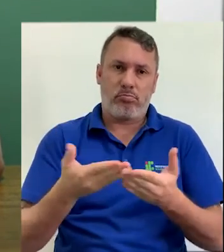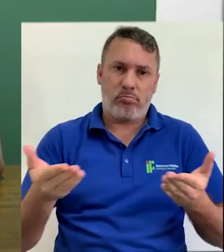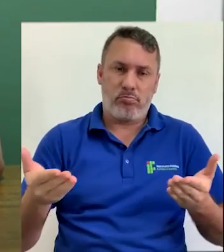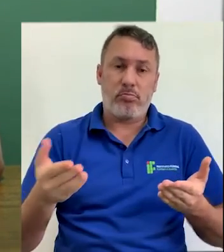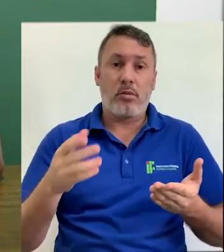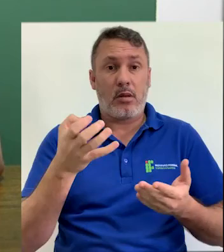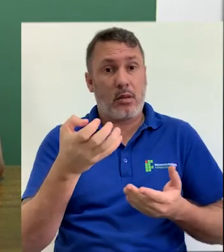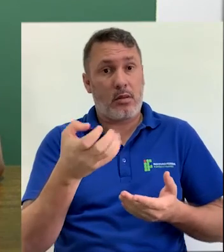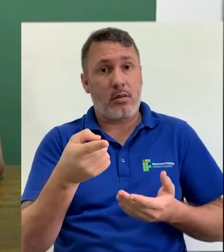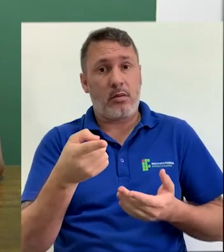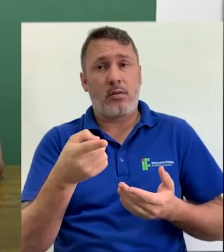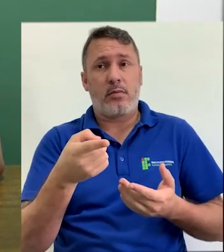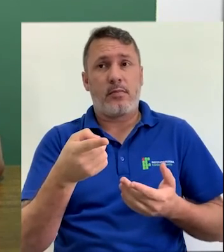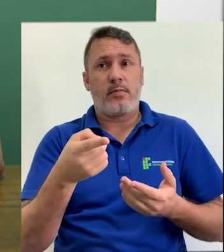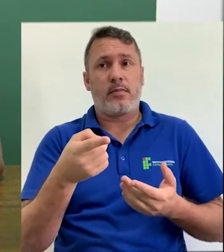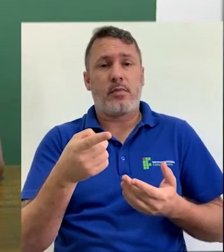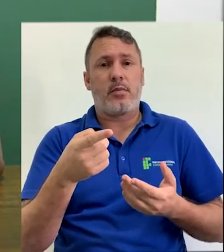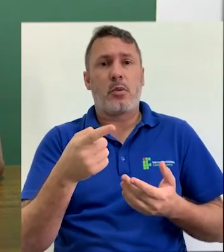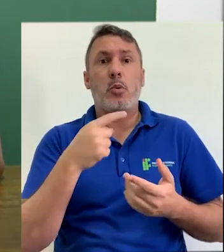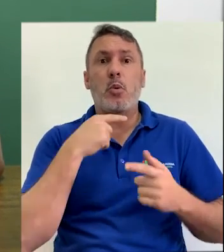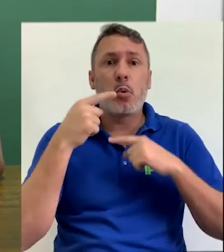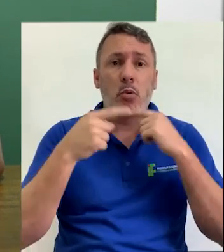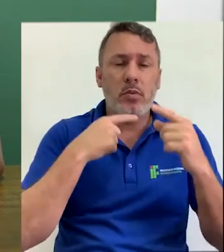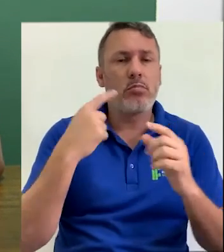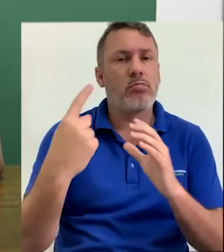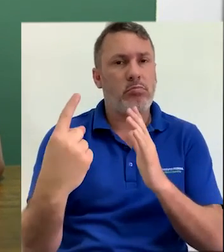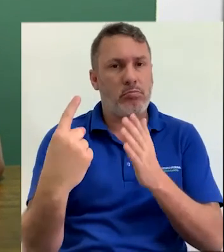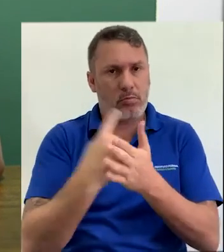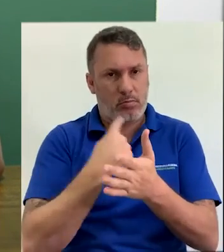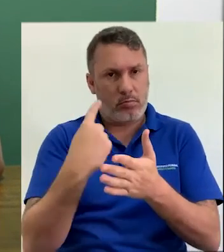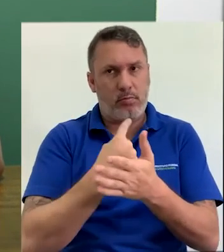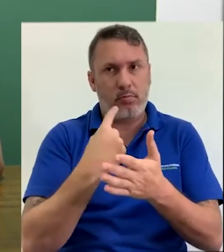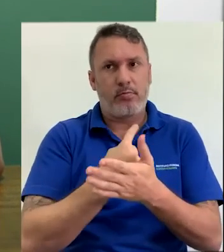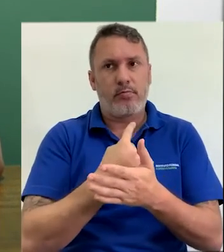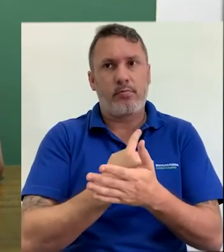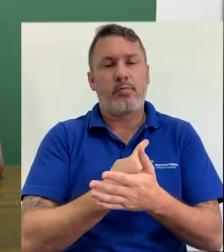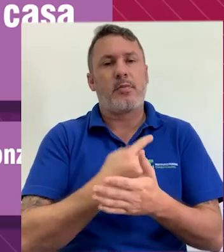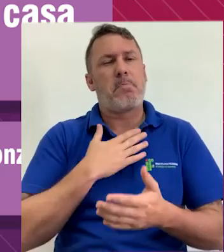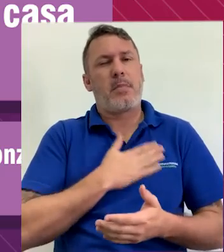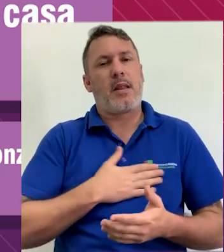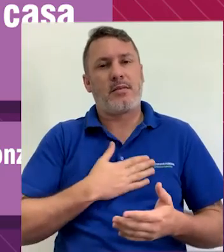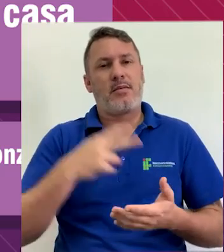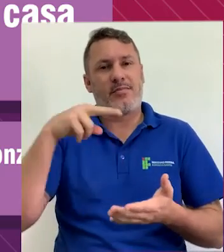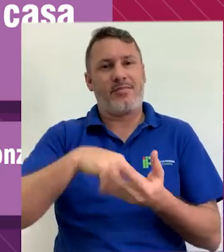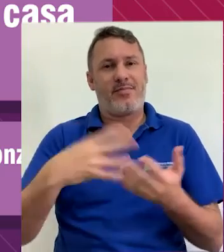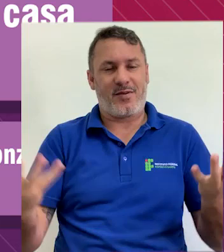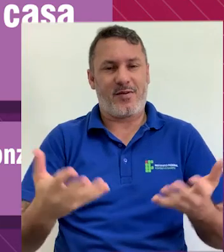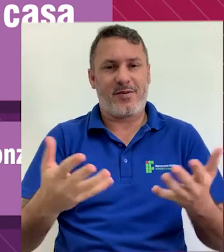se quiser, possa tirar alguma dúvida. E foi um prazer estar com vocês.